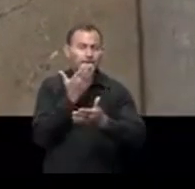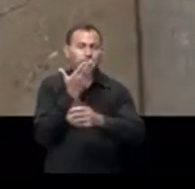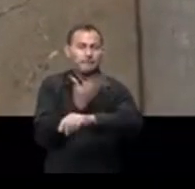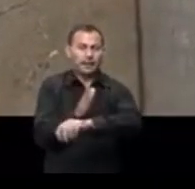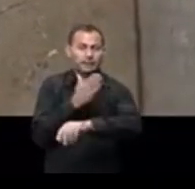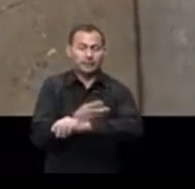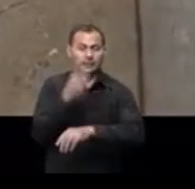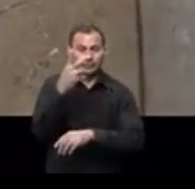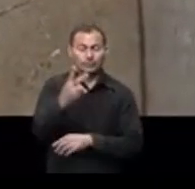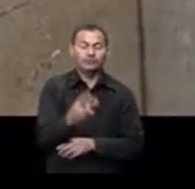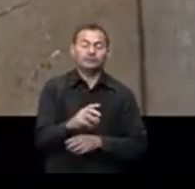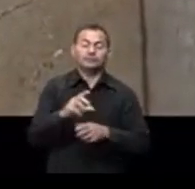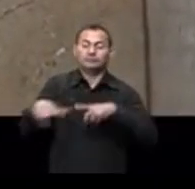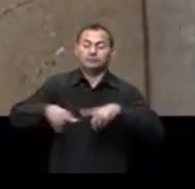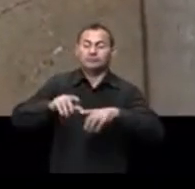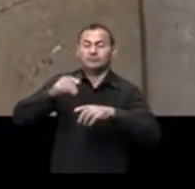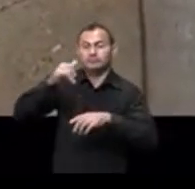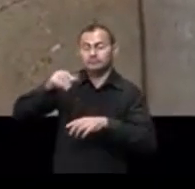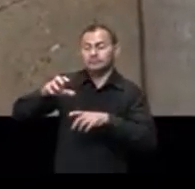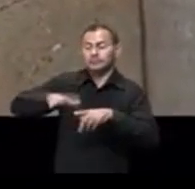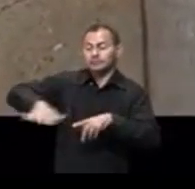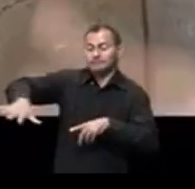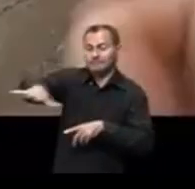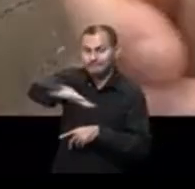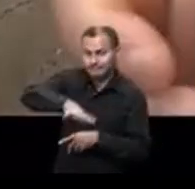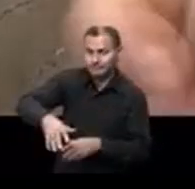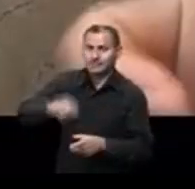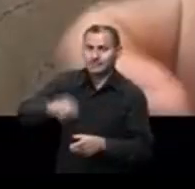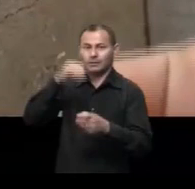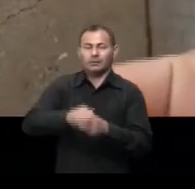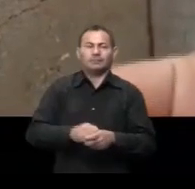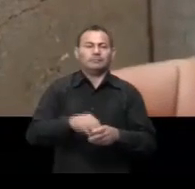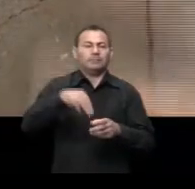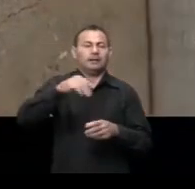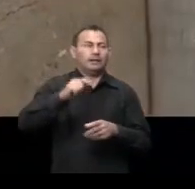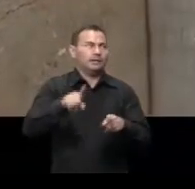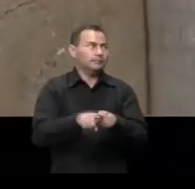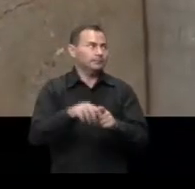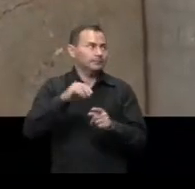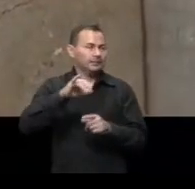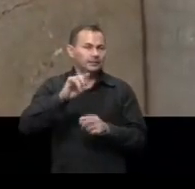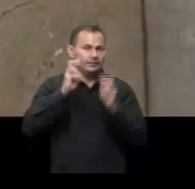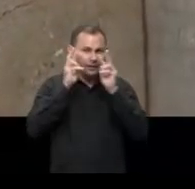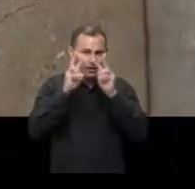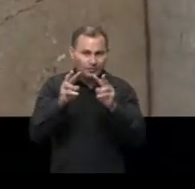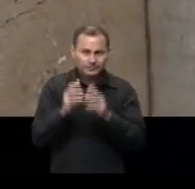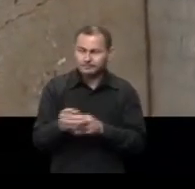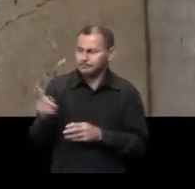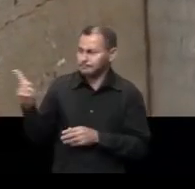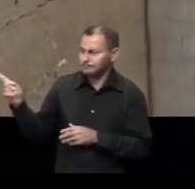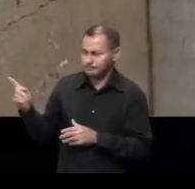2, que a gente vai trabalhar em campo, você colocou a sua mangueira de nível. Olha lá.